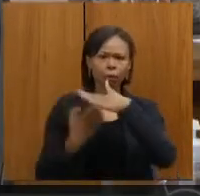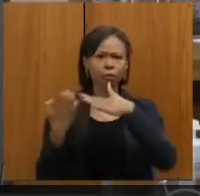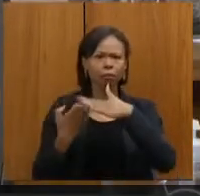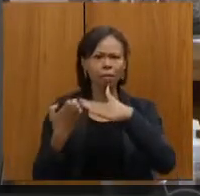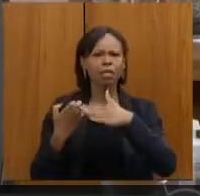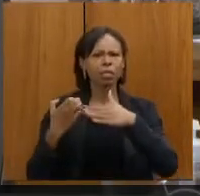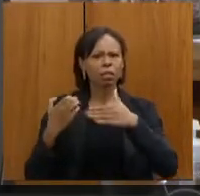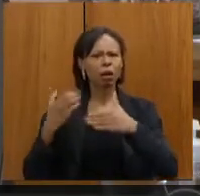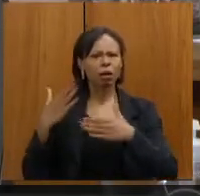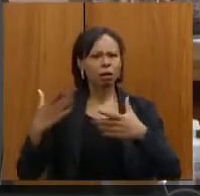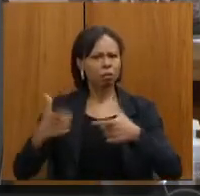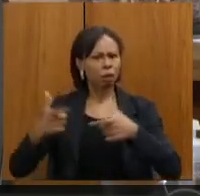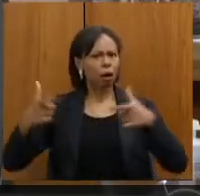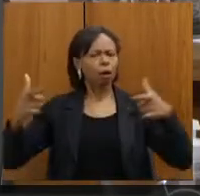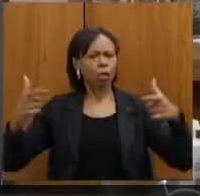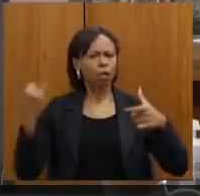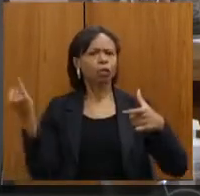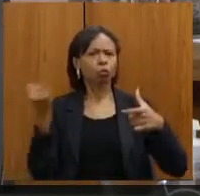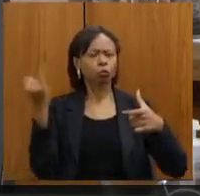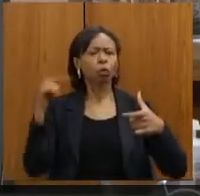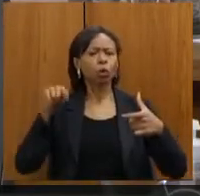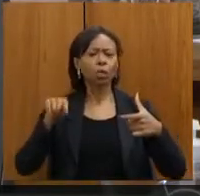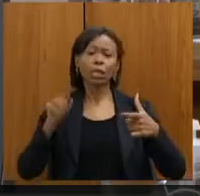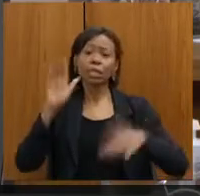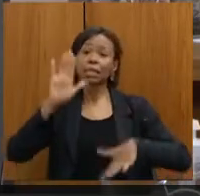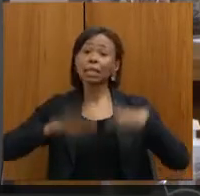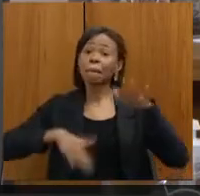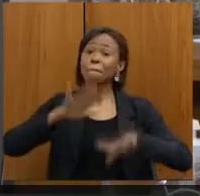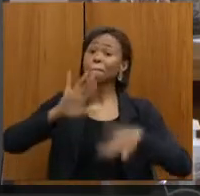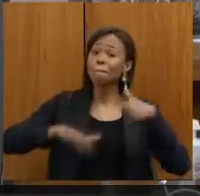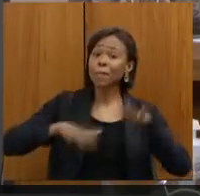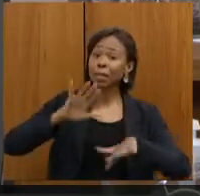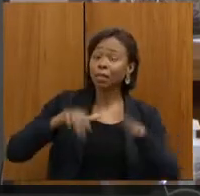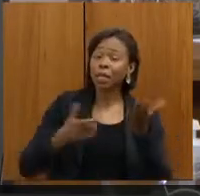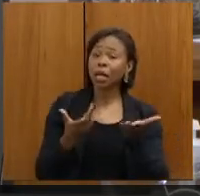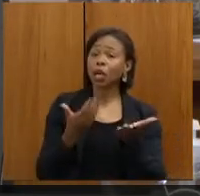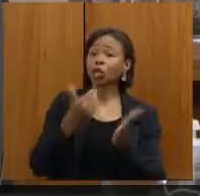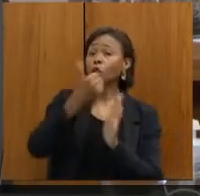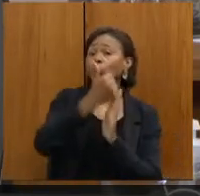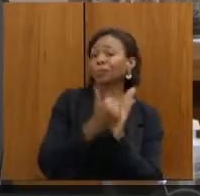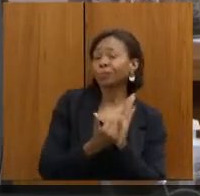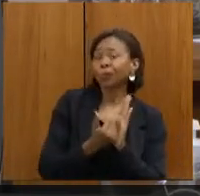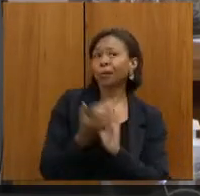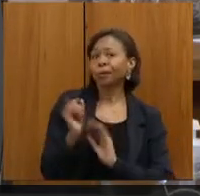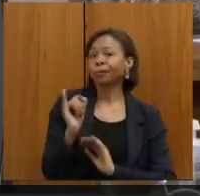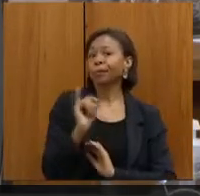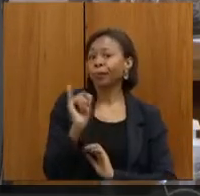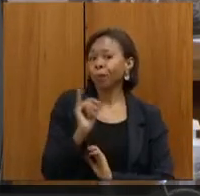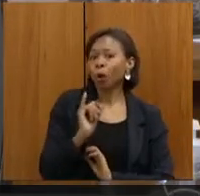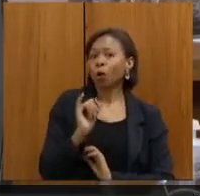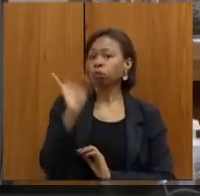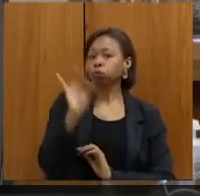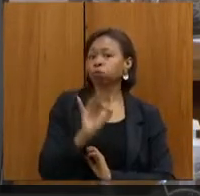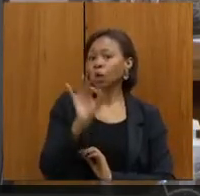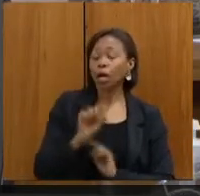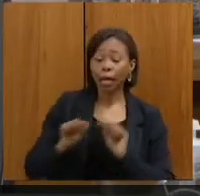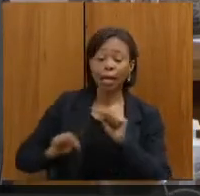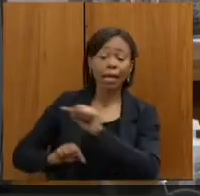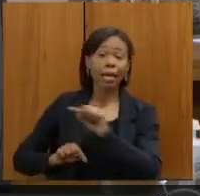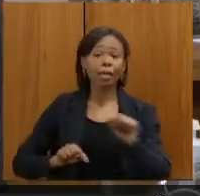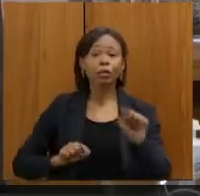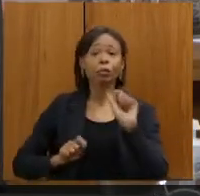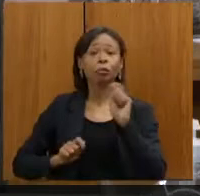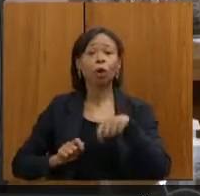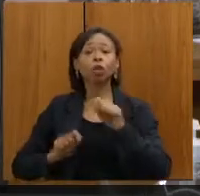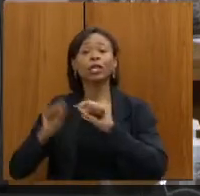que podem a qualquer momento a depender do tratamento fiscal se aquele setor edição dinâmica no sentido de